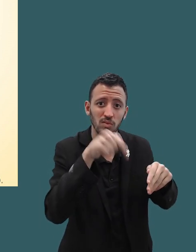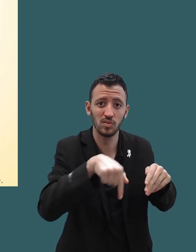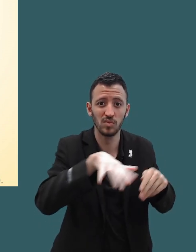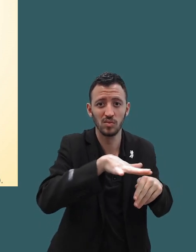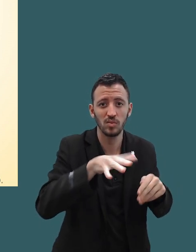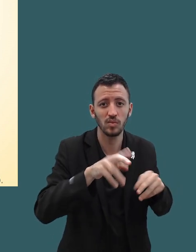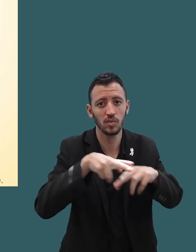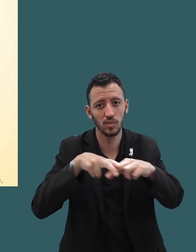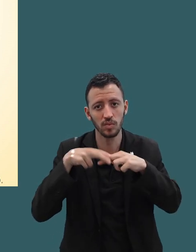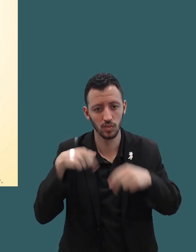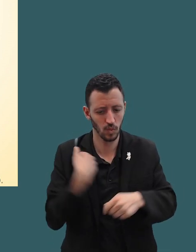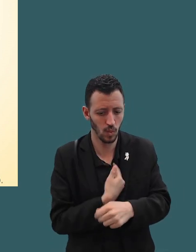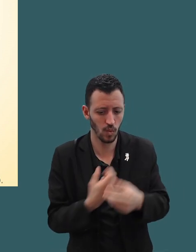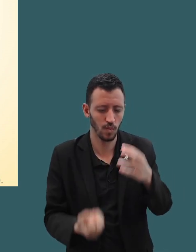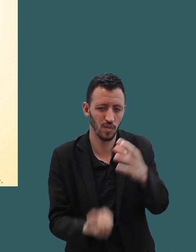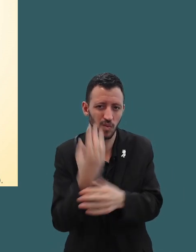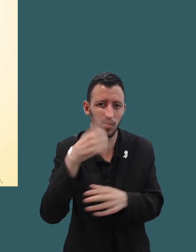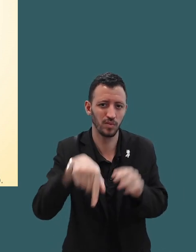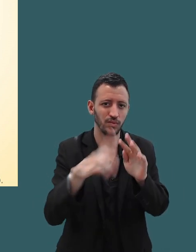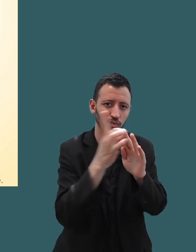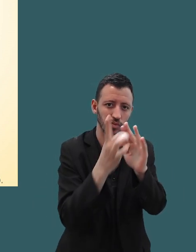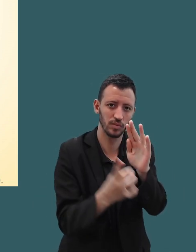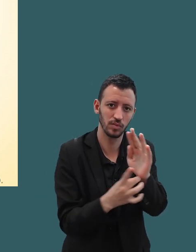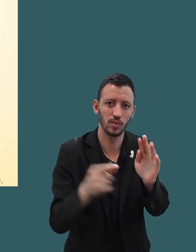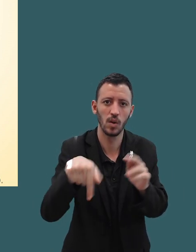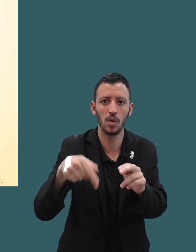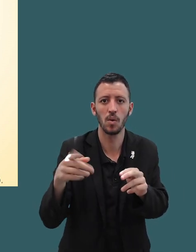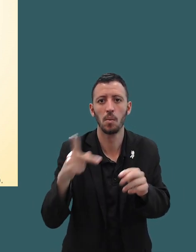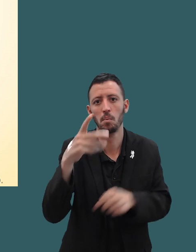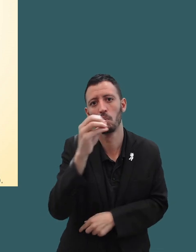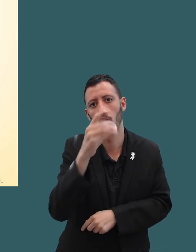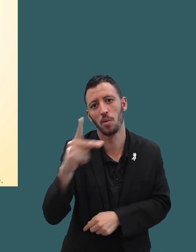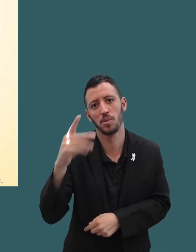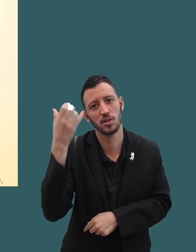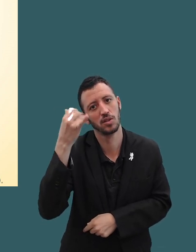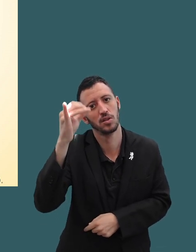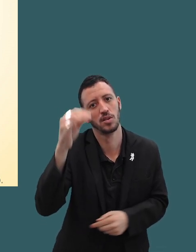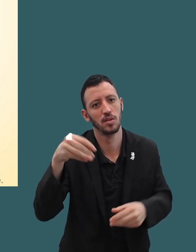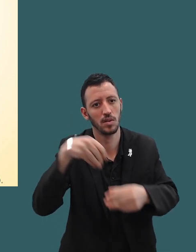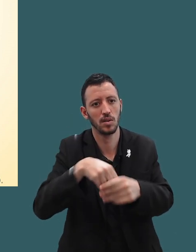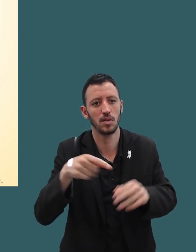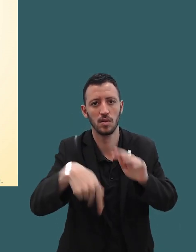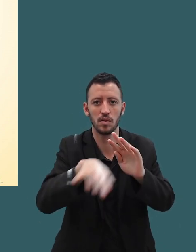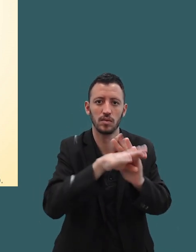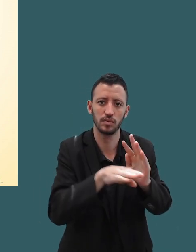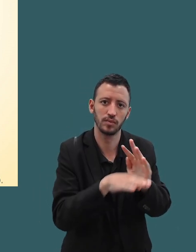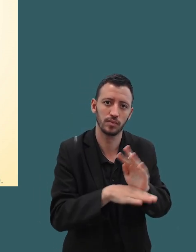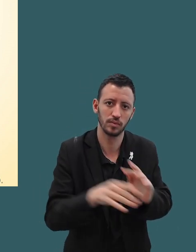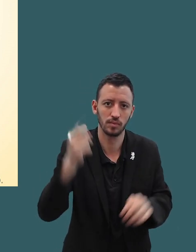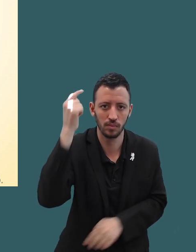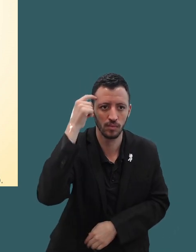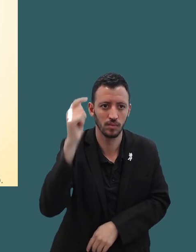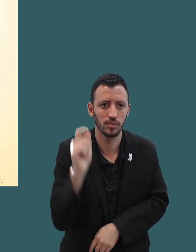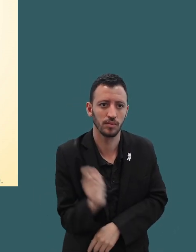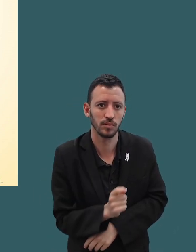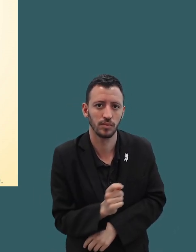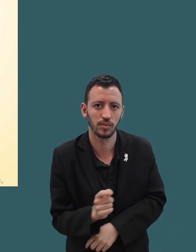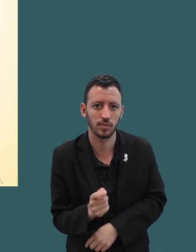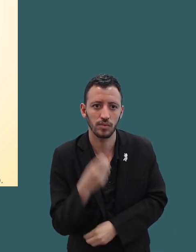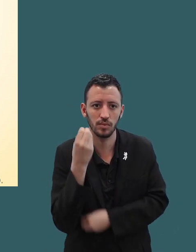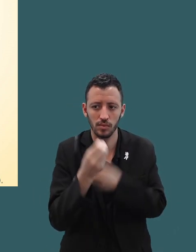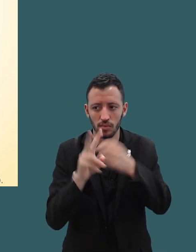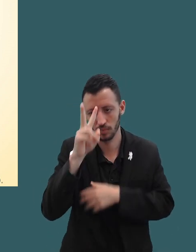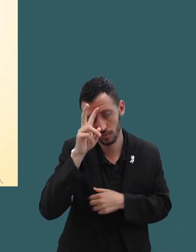vocacionado para isso, e por isso a gente criou, no decreto do Pop Ciência, as ações estruturantes do programa, pensando